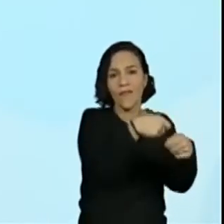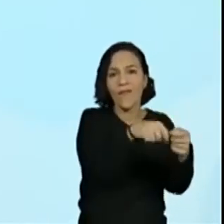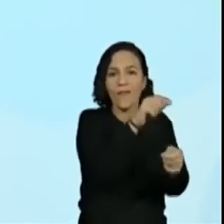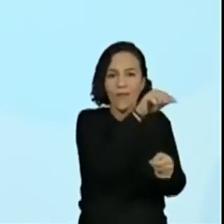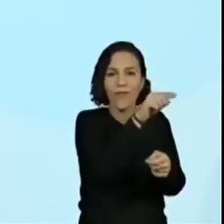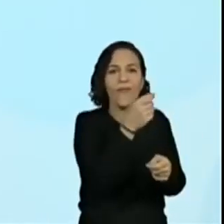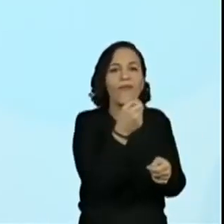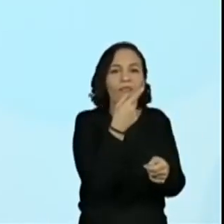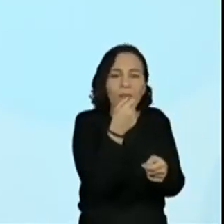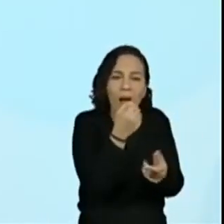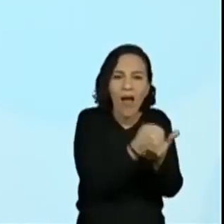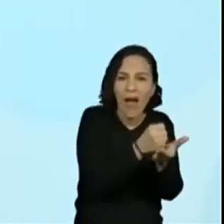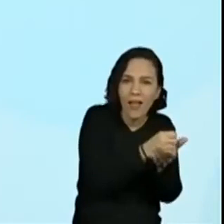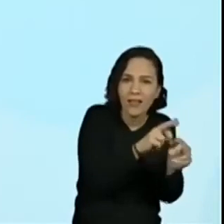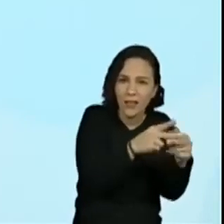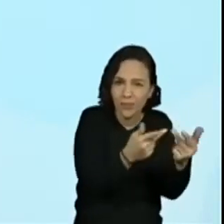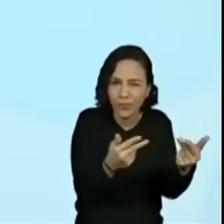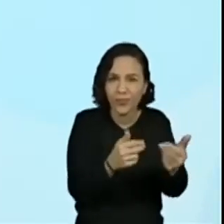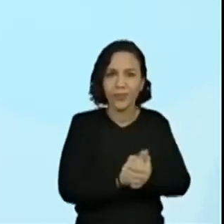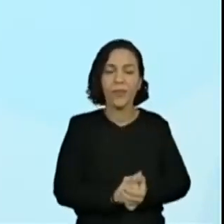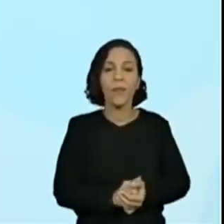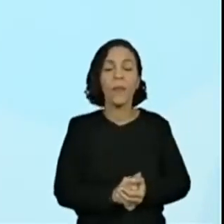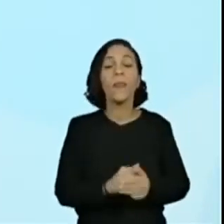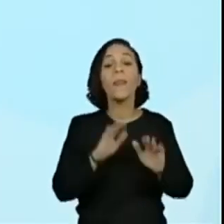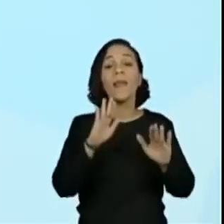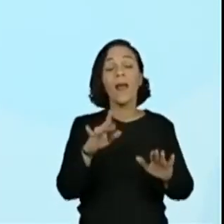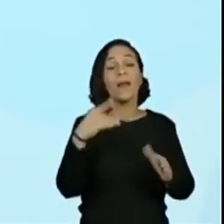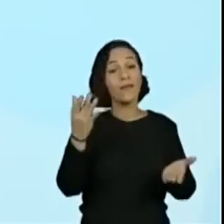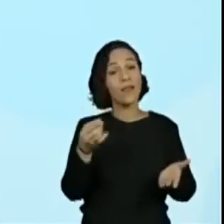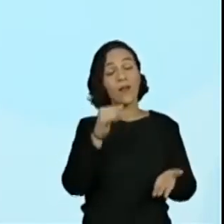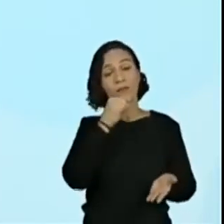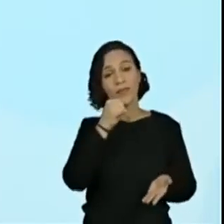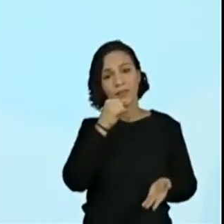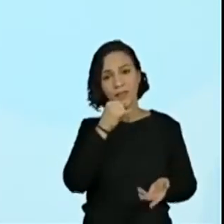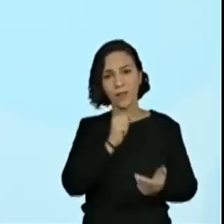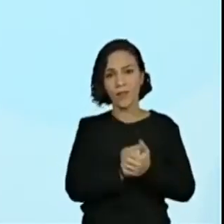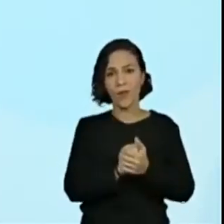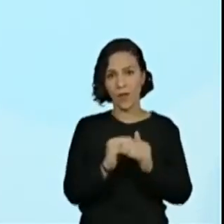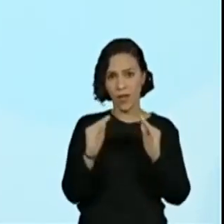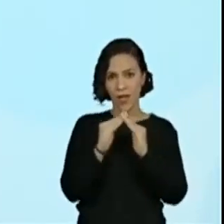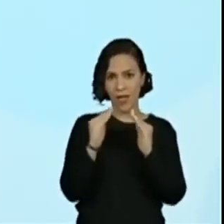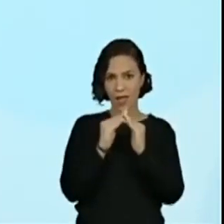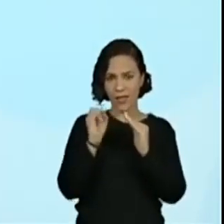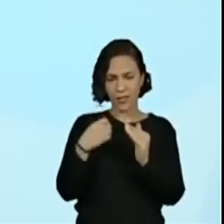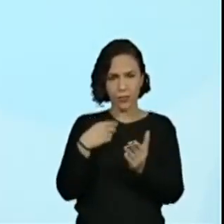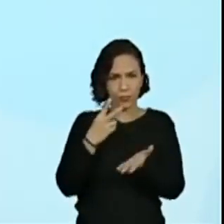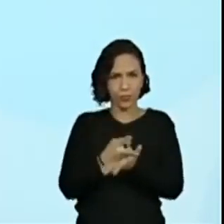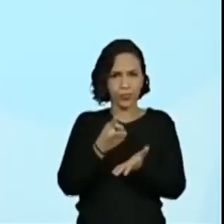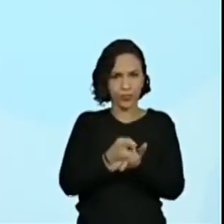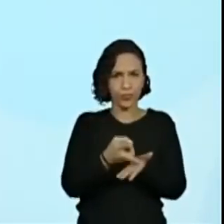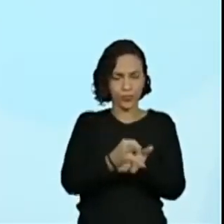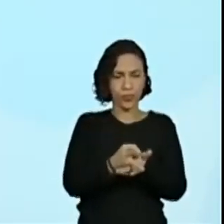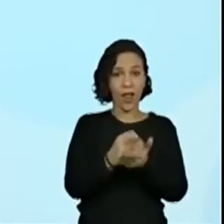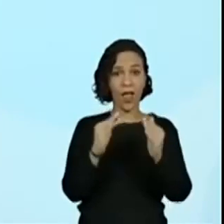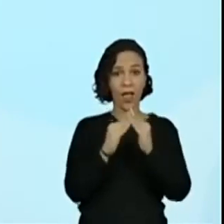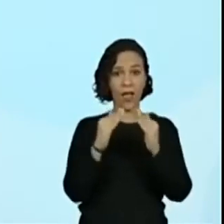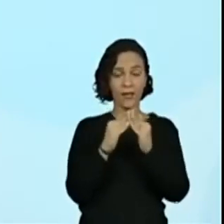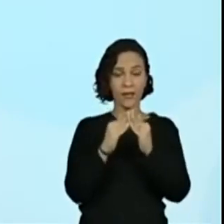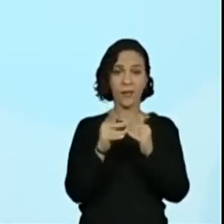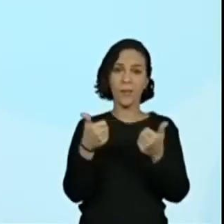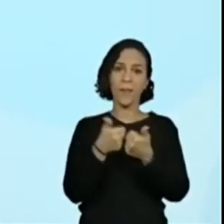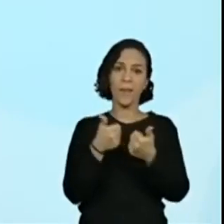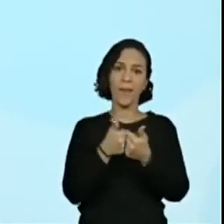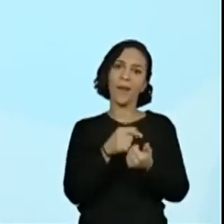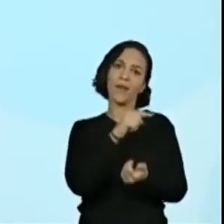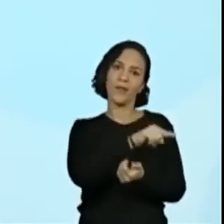eles continuarem o trajeto, a farmácia fica mais perto da casa deles. Se eles continuarem a